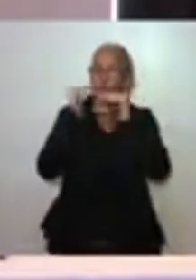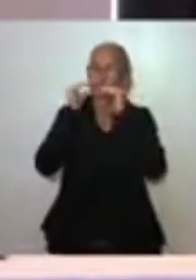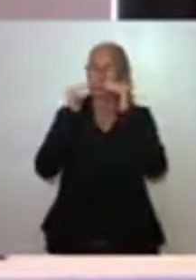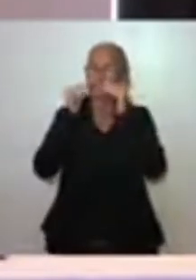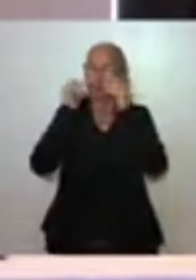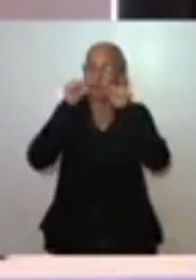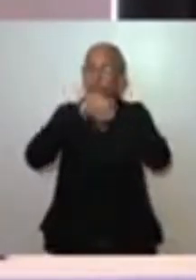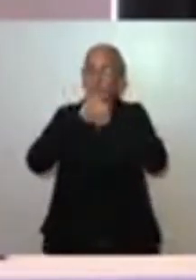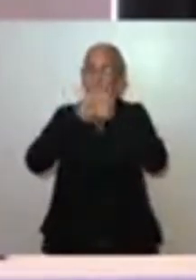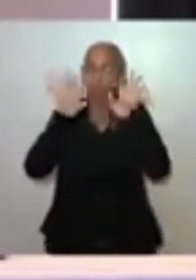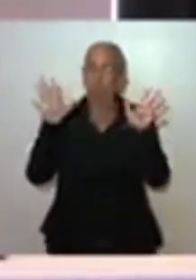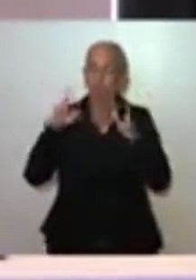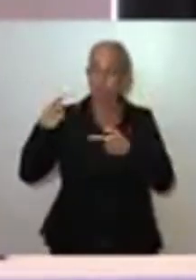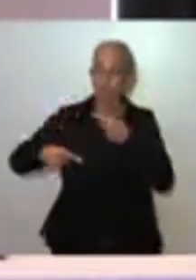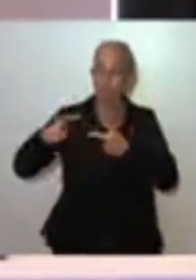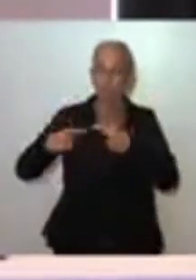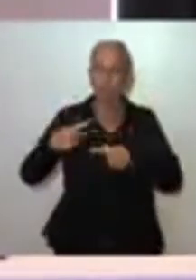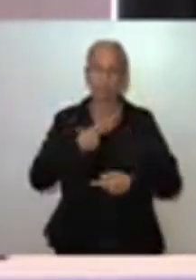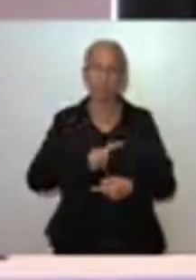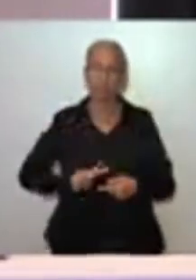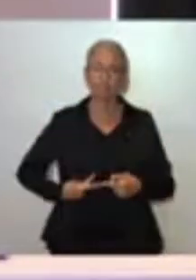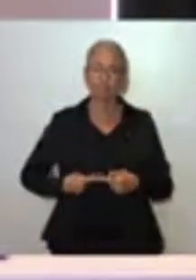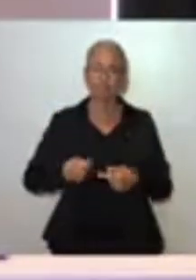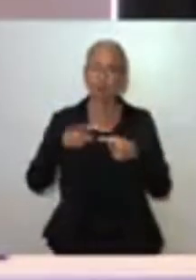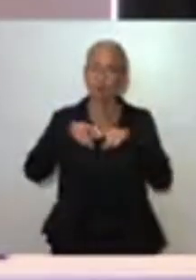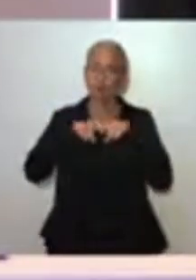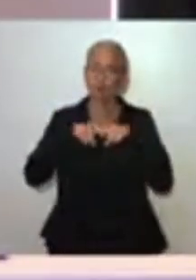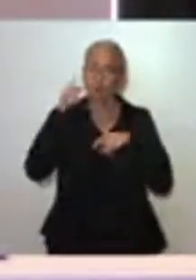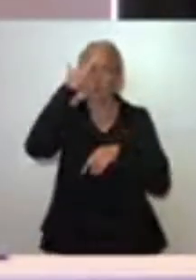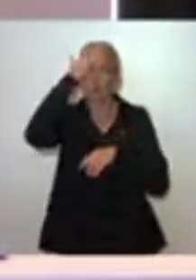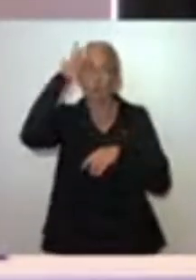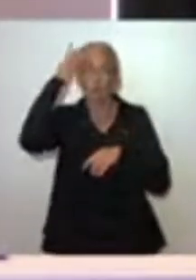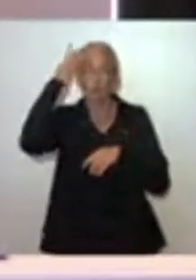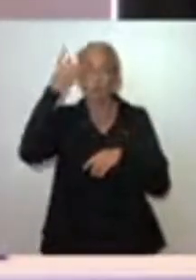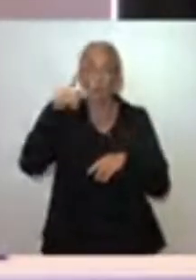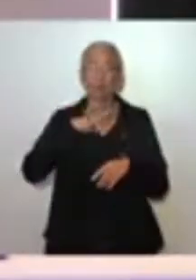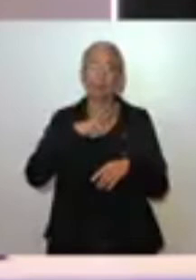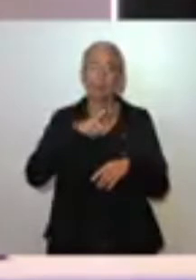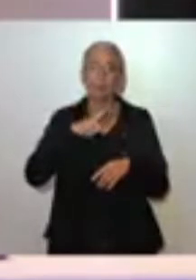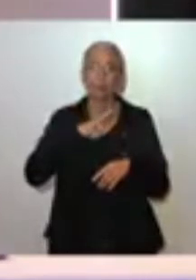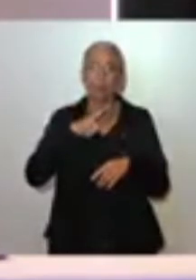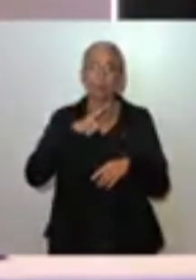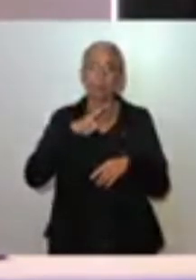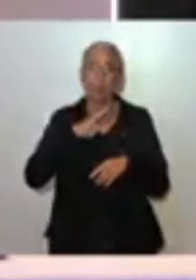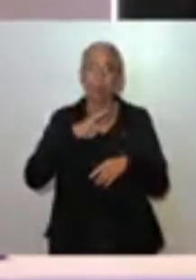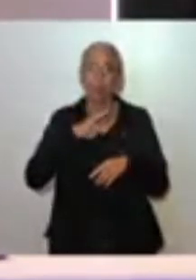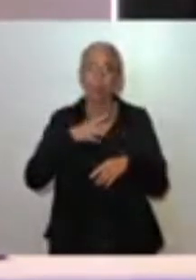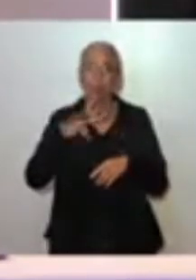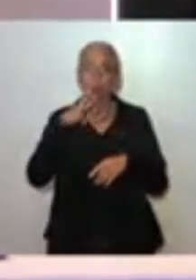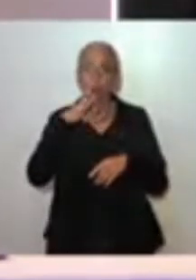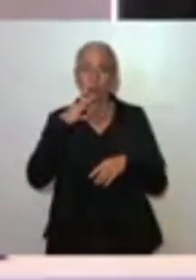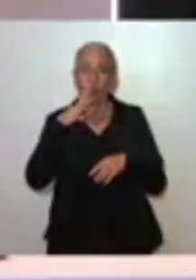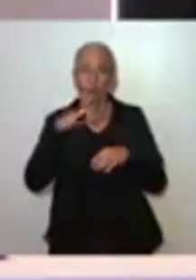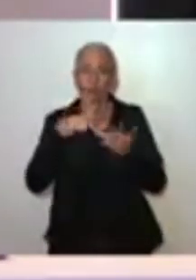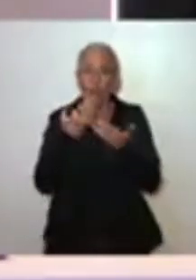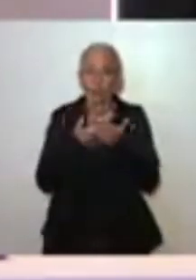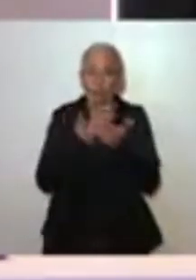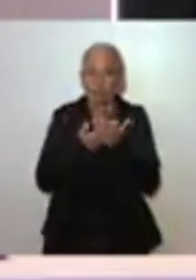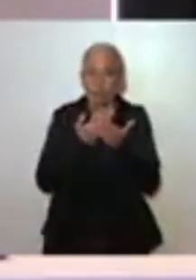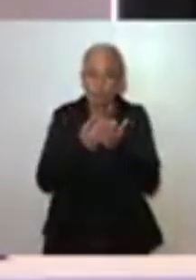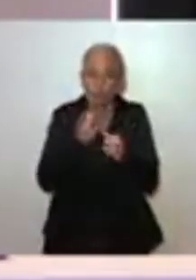forma esclarecida do debate público e portanto as pessoas que têm o privilégio de terem acesso à educação formal